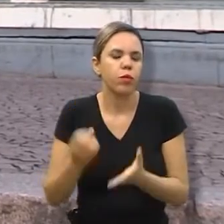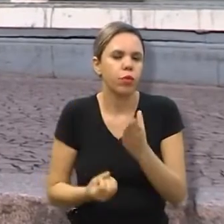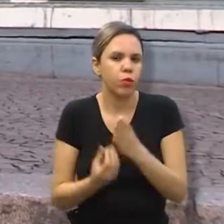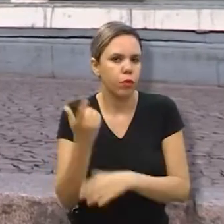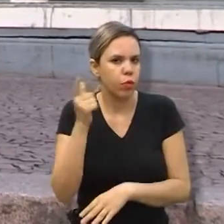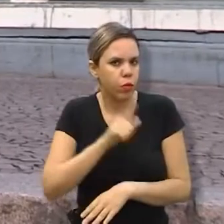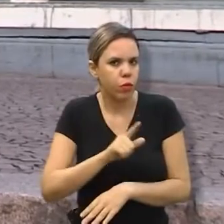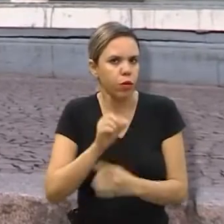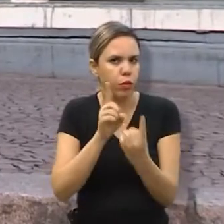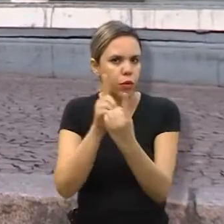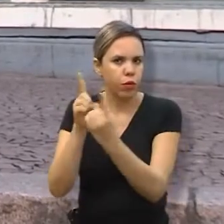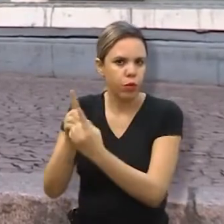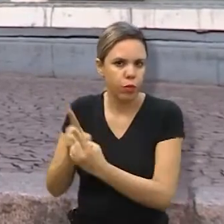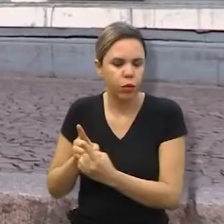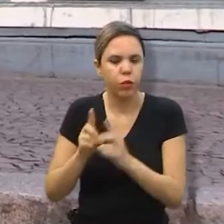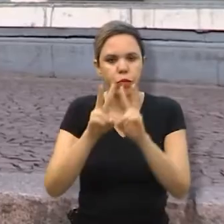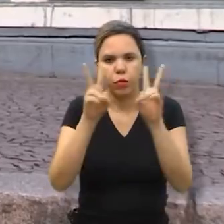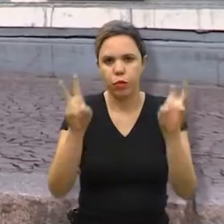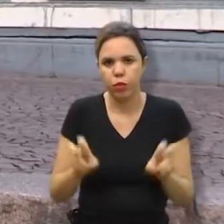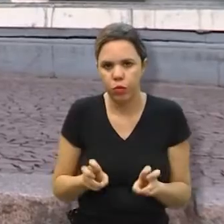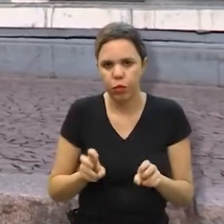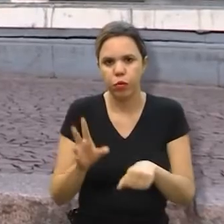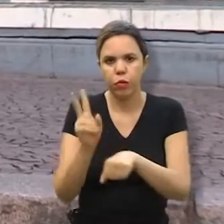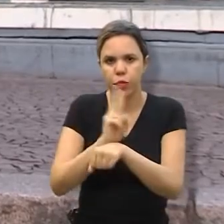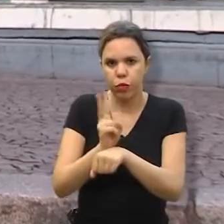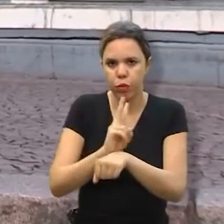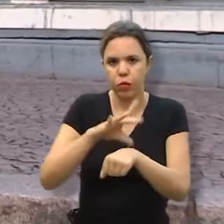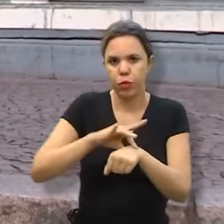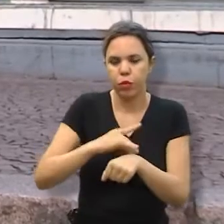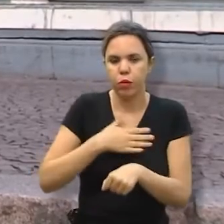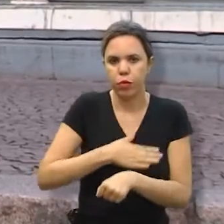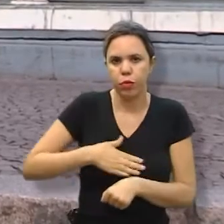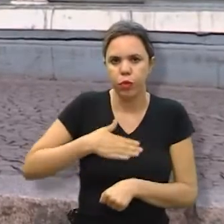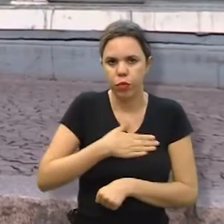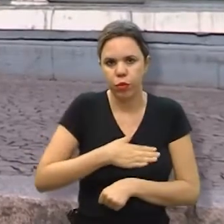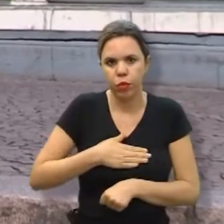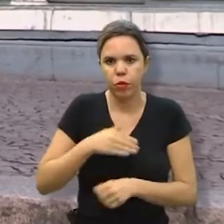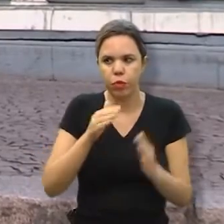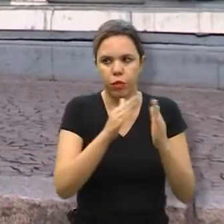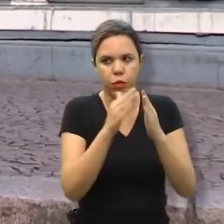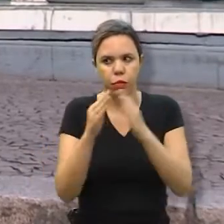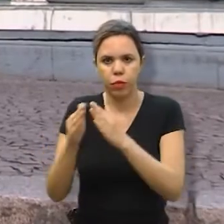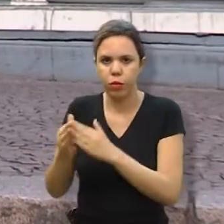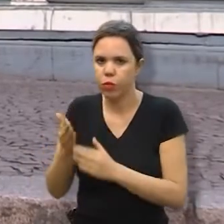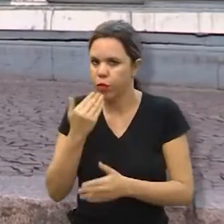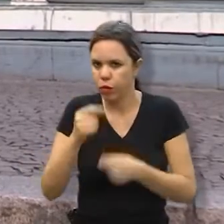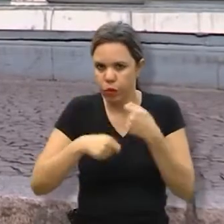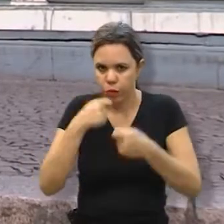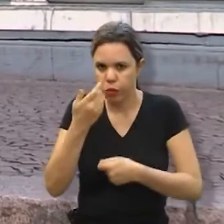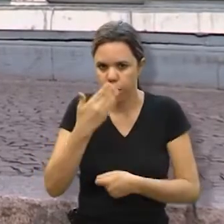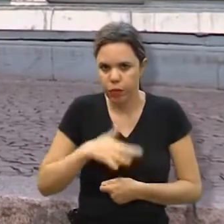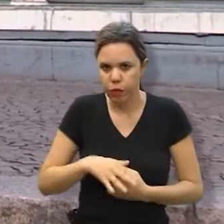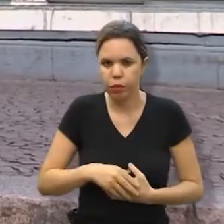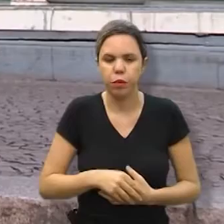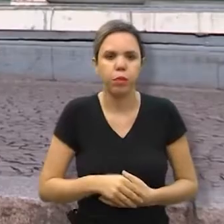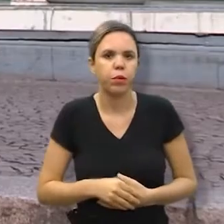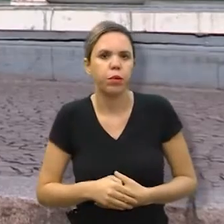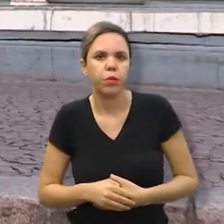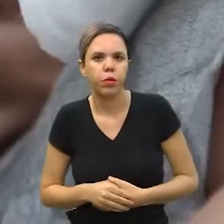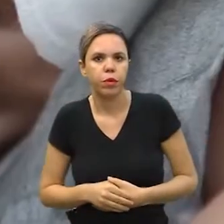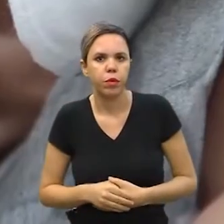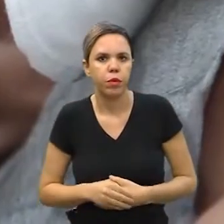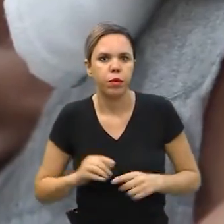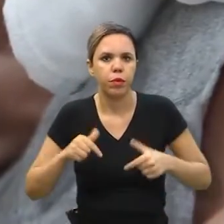sejam efetivados atendimentos relacionados à segurança, ao bem-estar, à moradia e à alimentação das